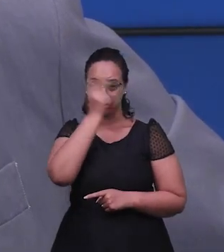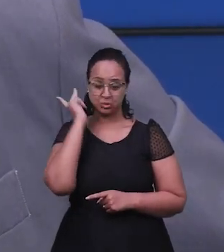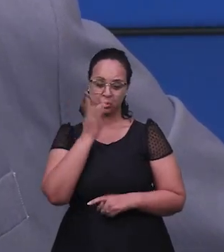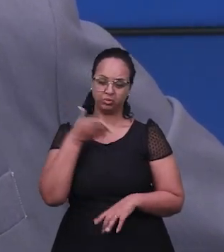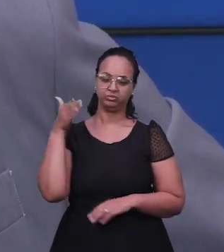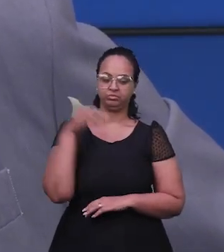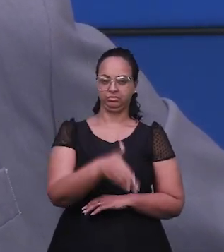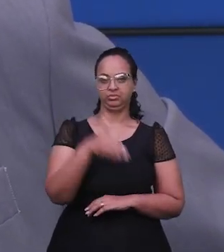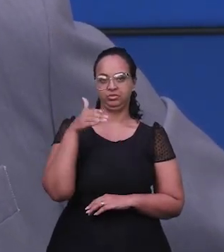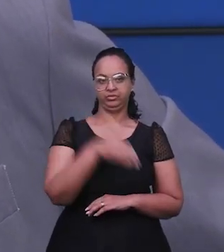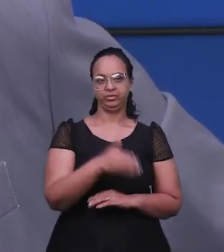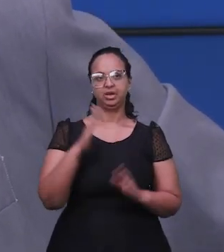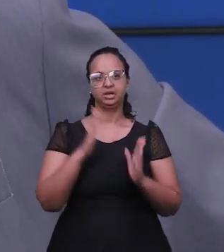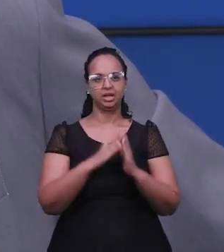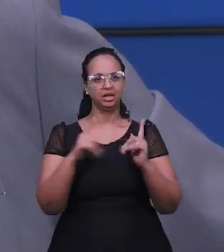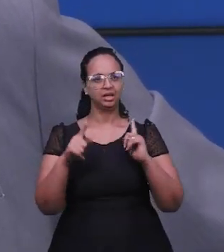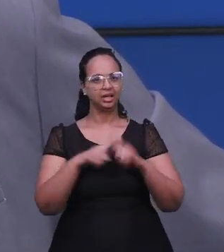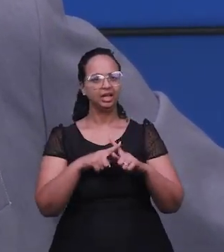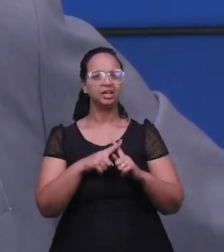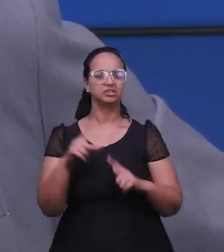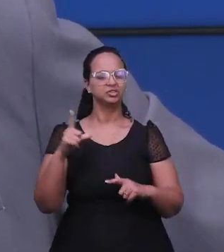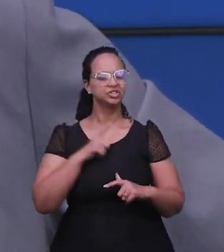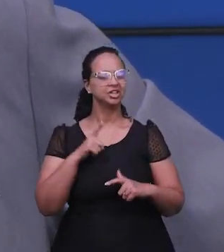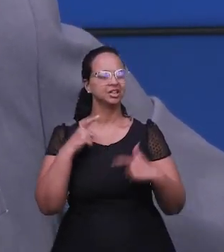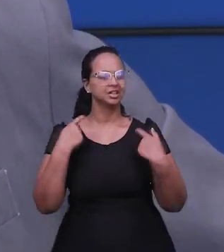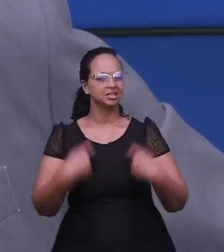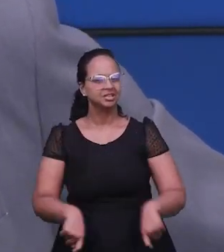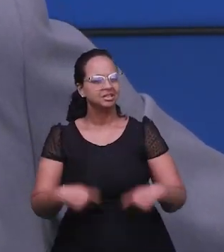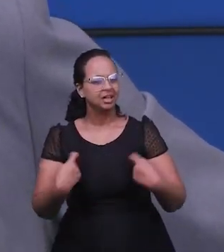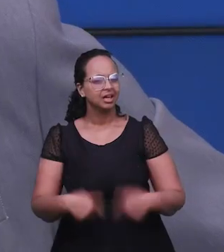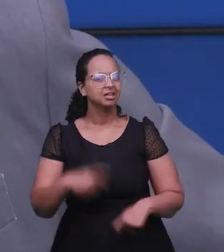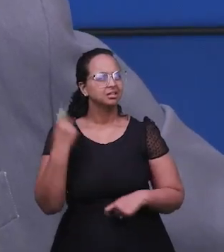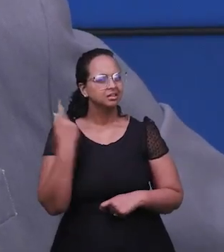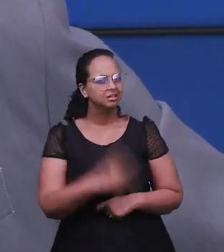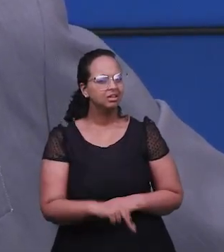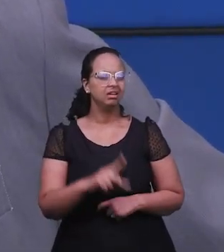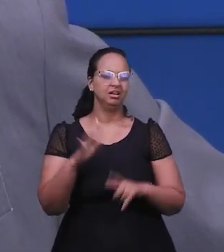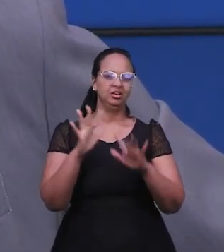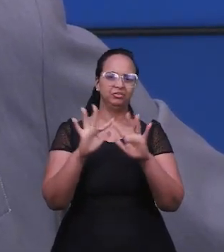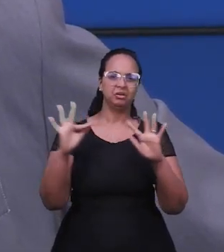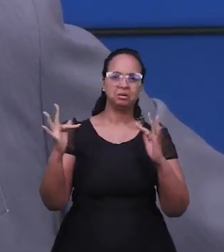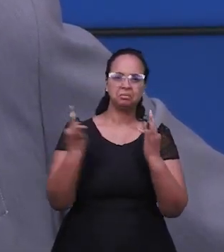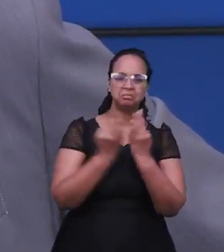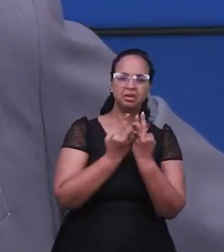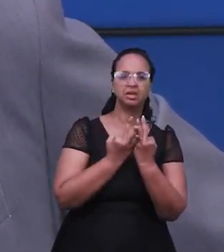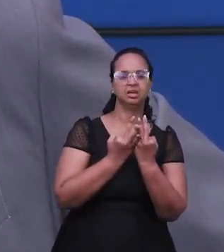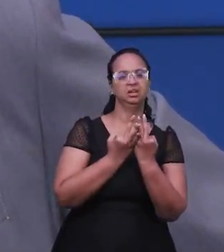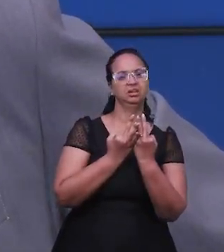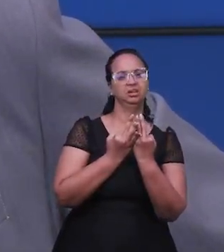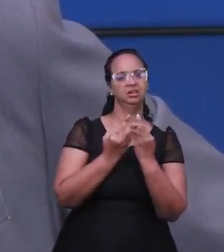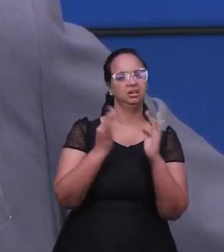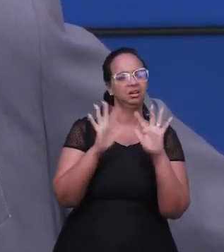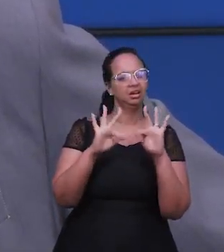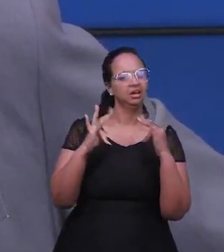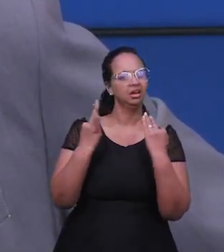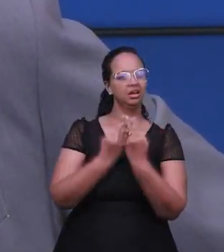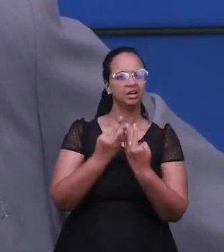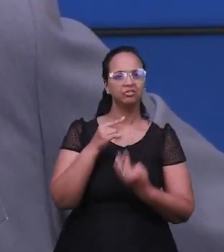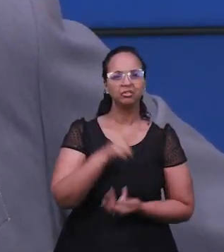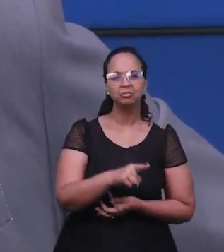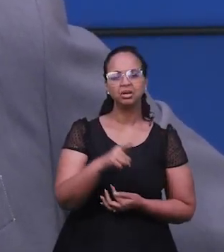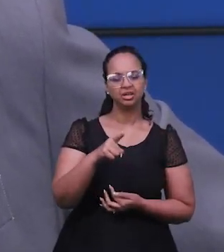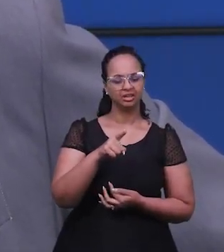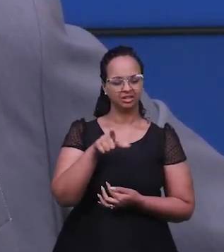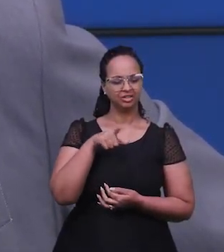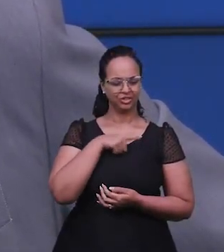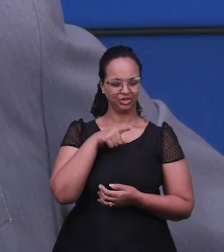começou na igreja com a sua necessidade, família lá que ele falou que